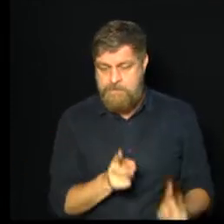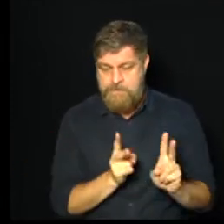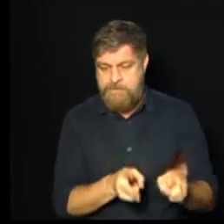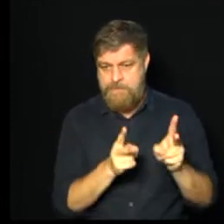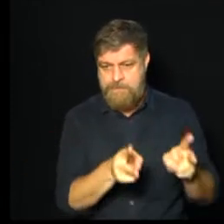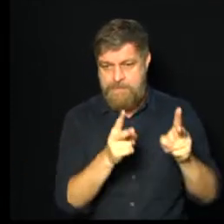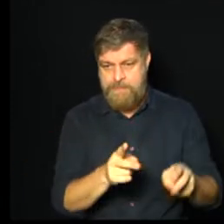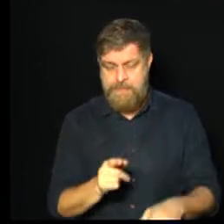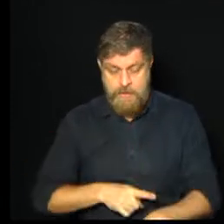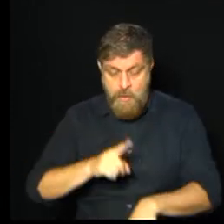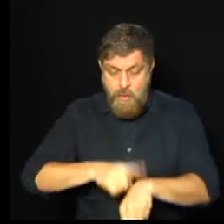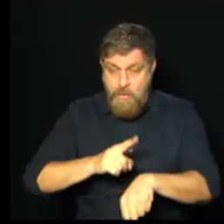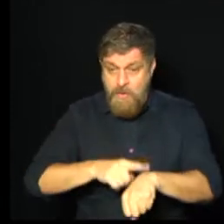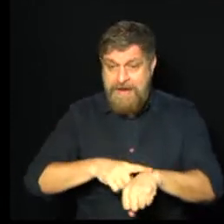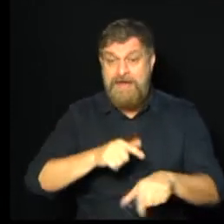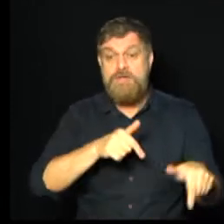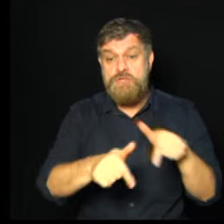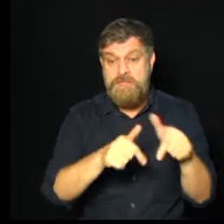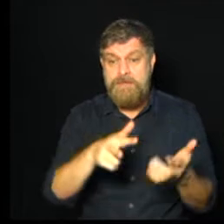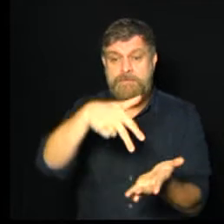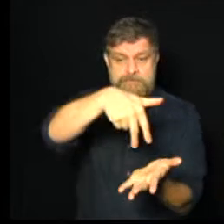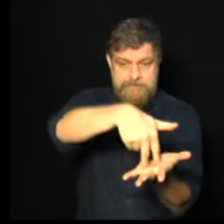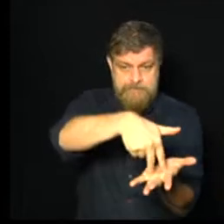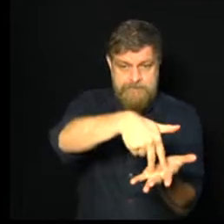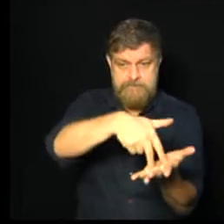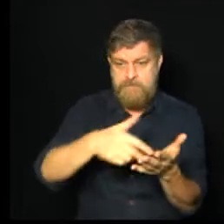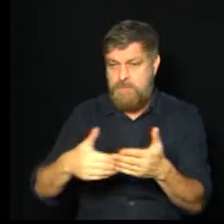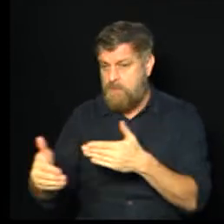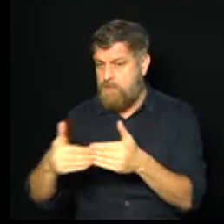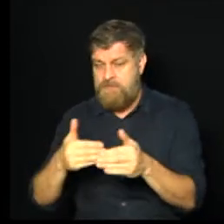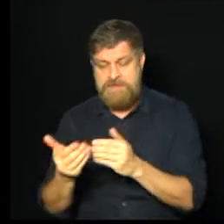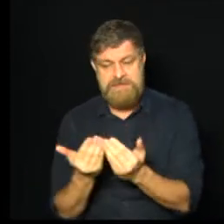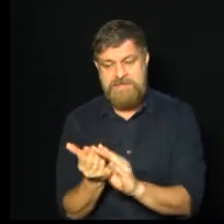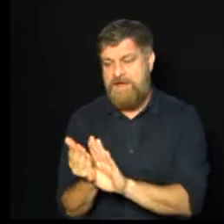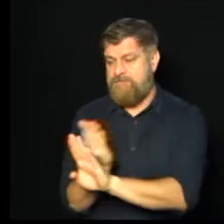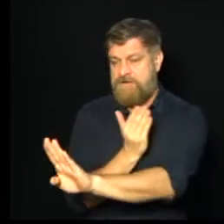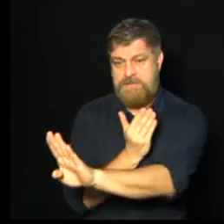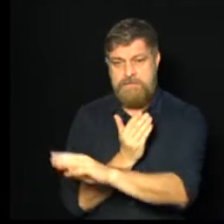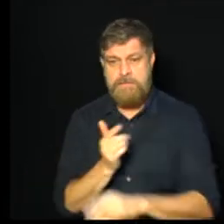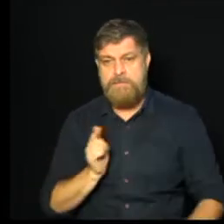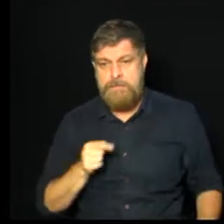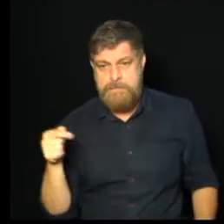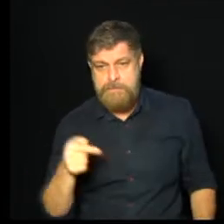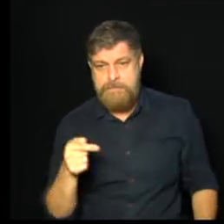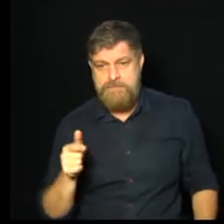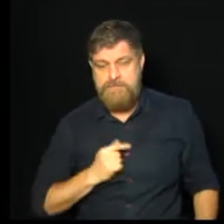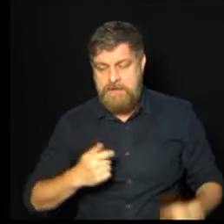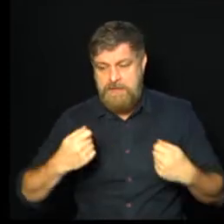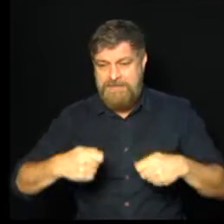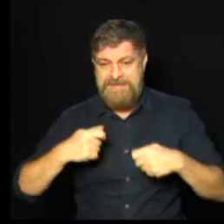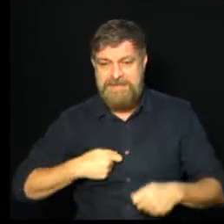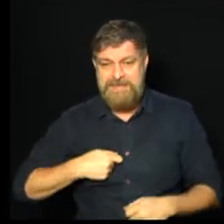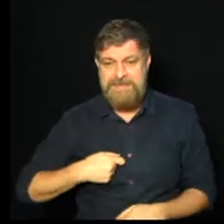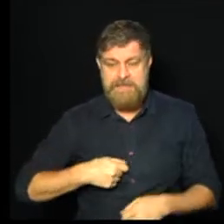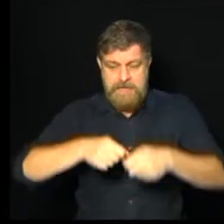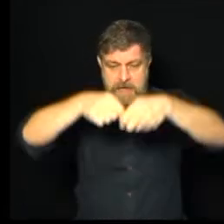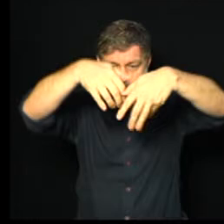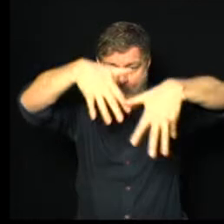escalas de trabalho, independente da ocorrência de afastamento a qualquer título, ou seja, tem que estar com a grade